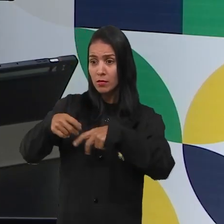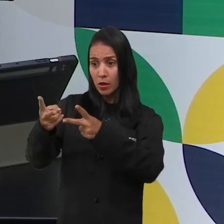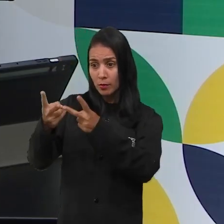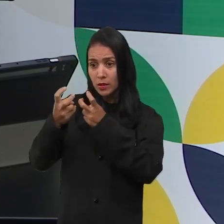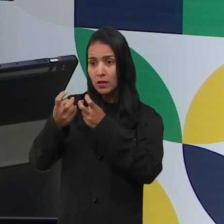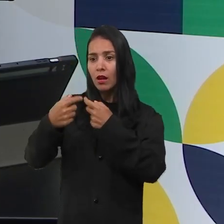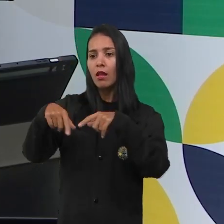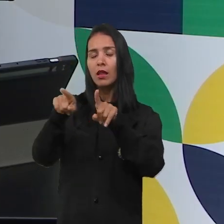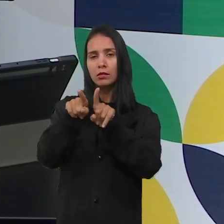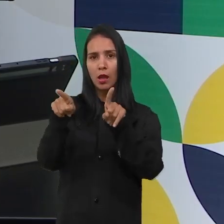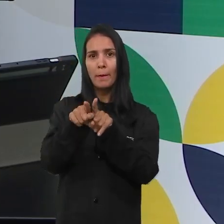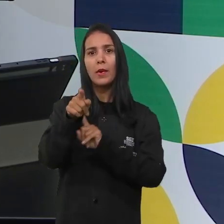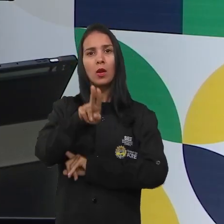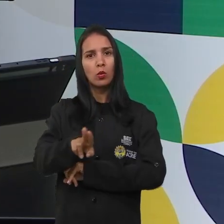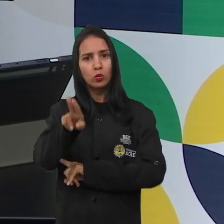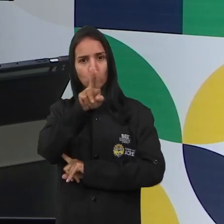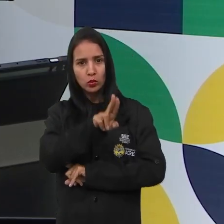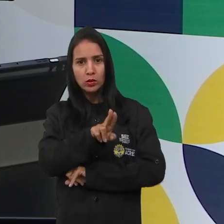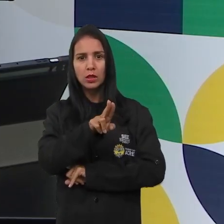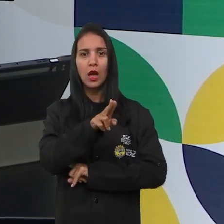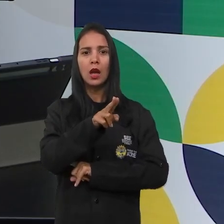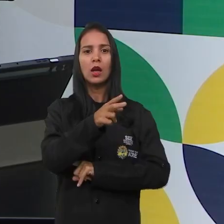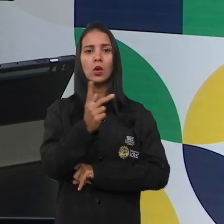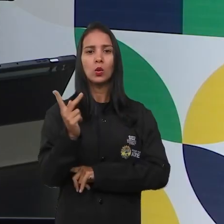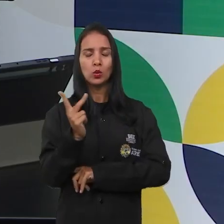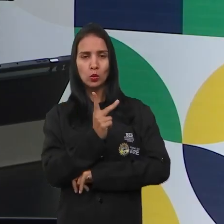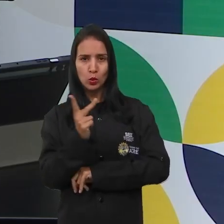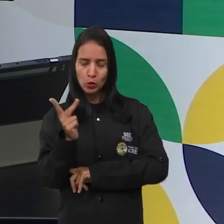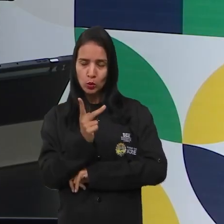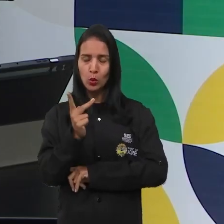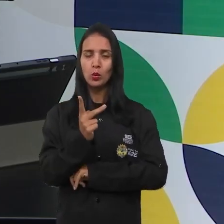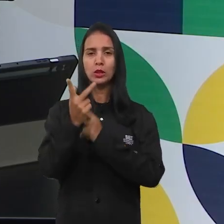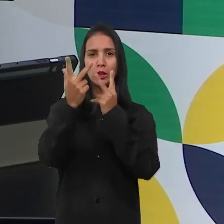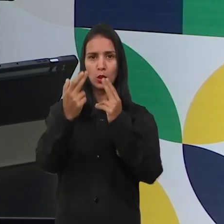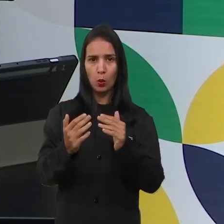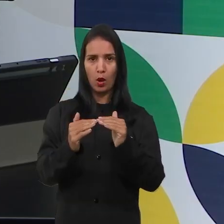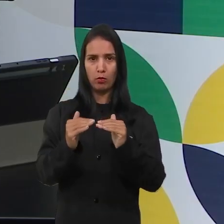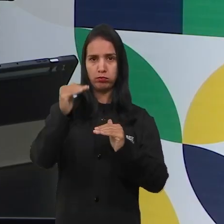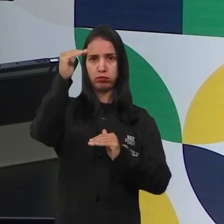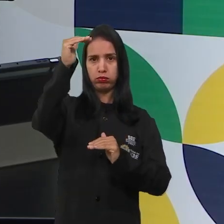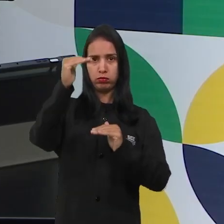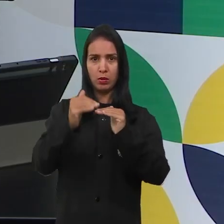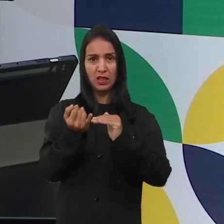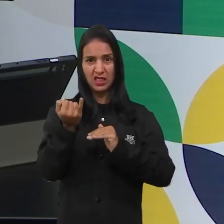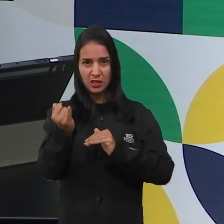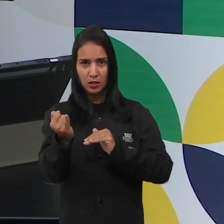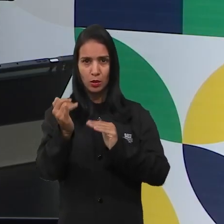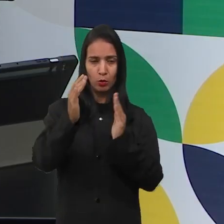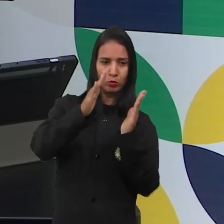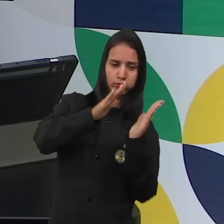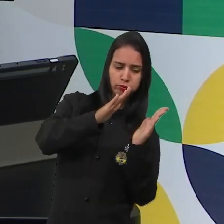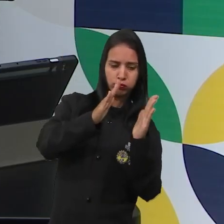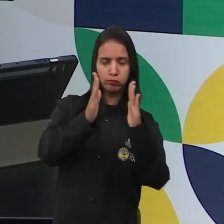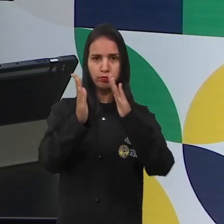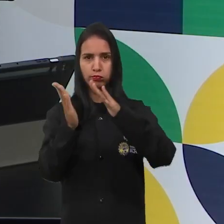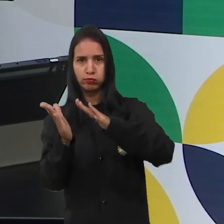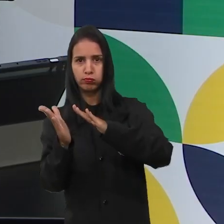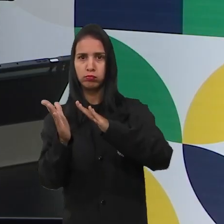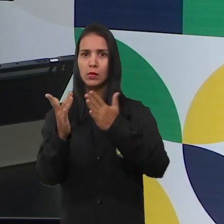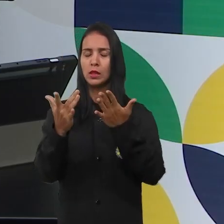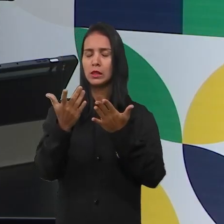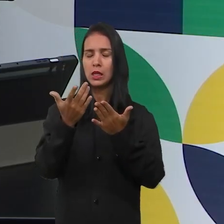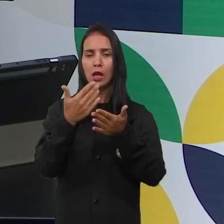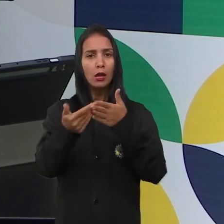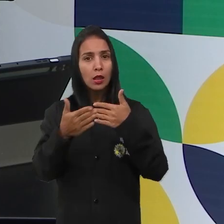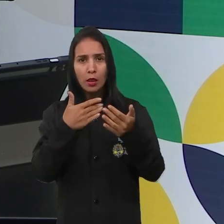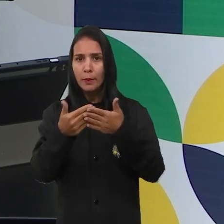mesma altura, e não importa como eles estejam, tão torto que eles estejam, quão torto eles estejam, tanto faz. A ideia é que sempre que eu colocar